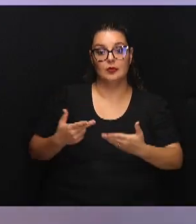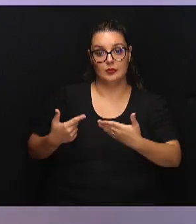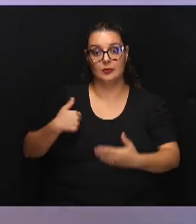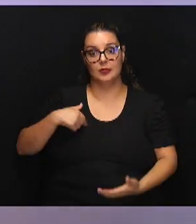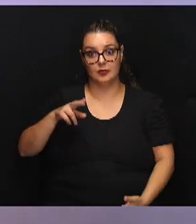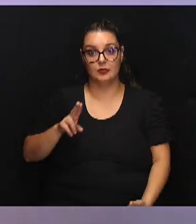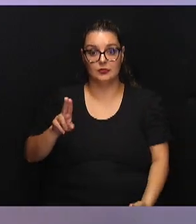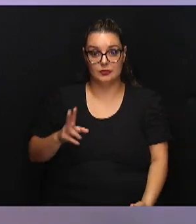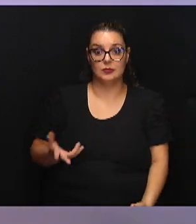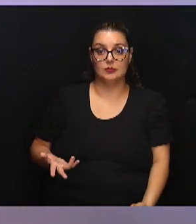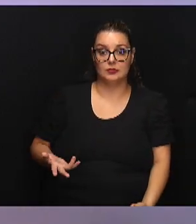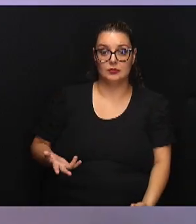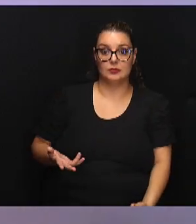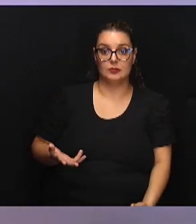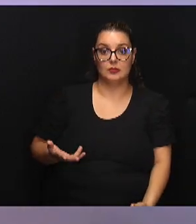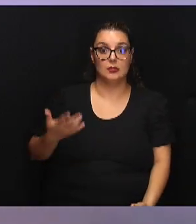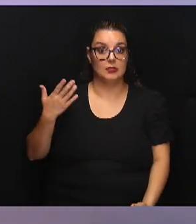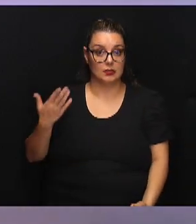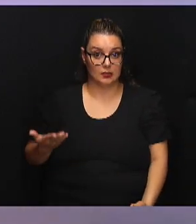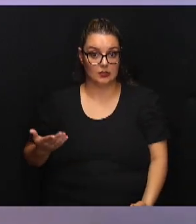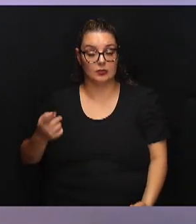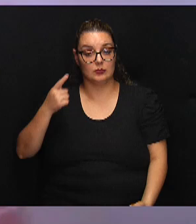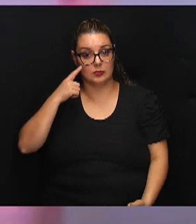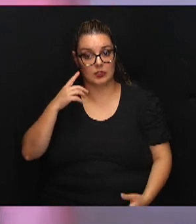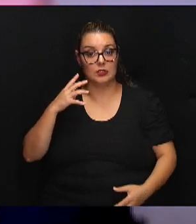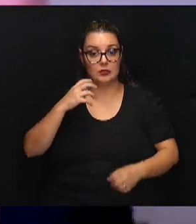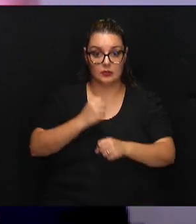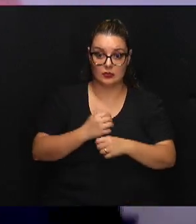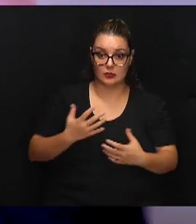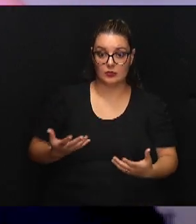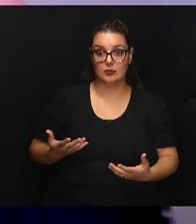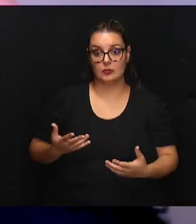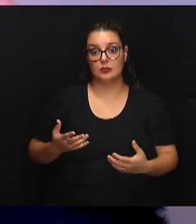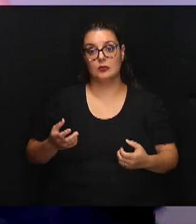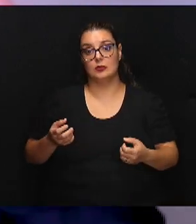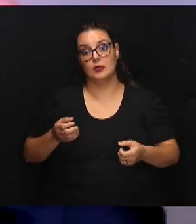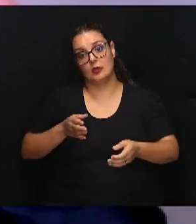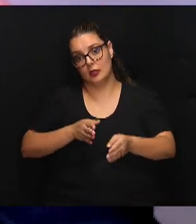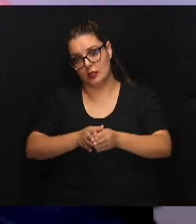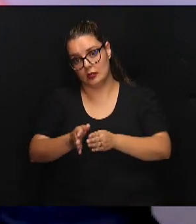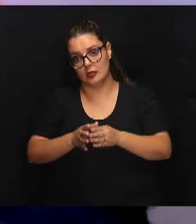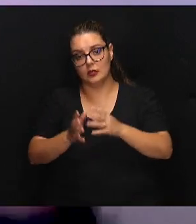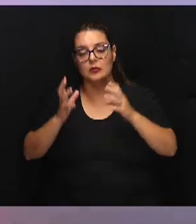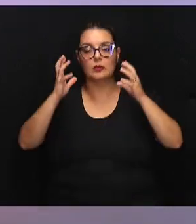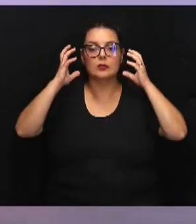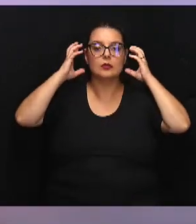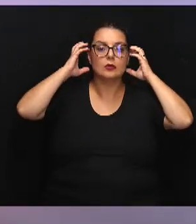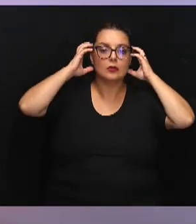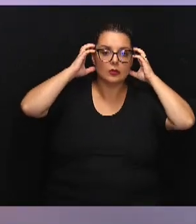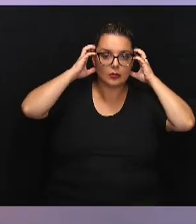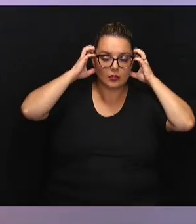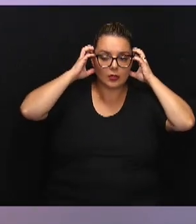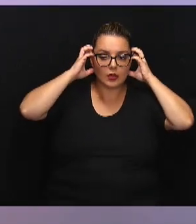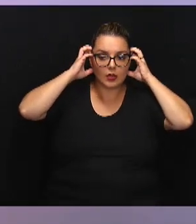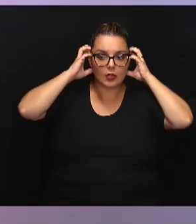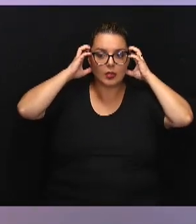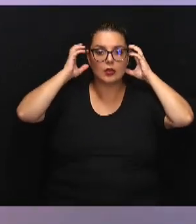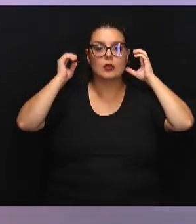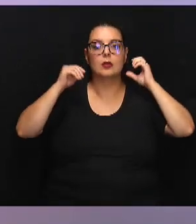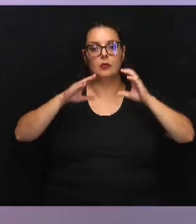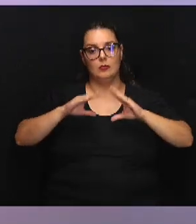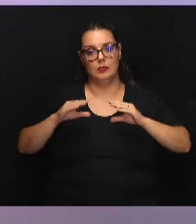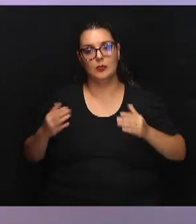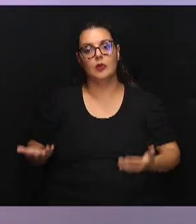usando. Então, em geral, a gente orienta os fones em concha, o head, que são mais confortáveis